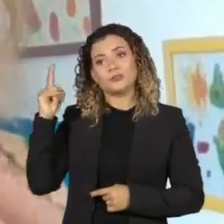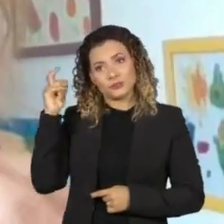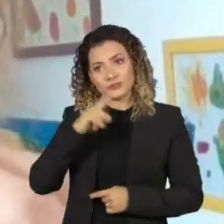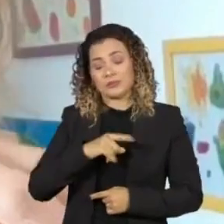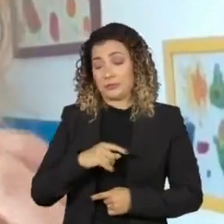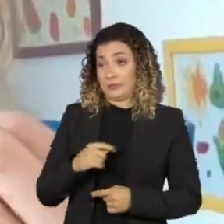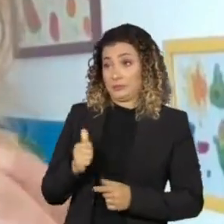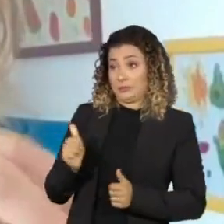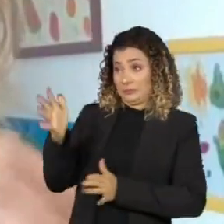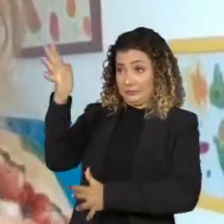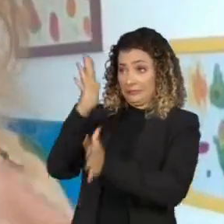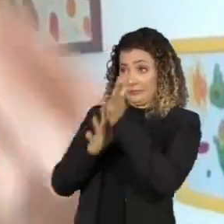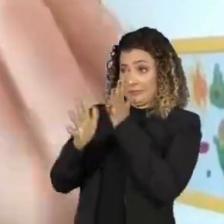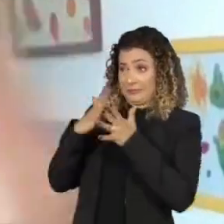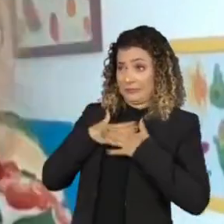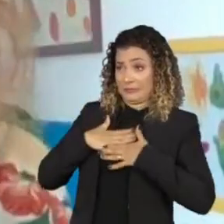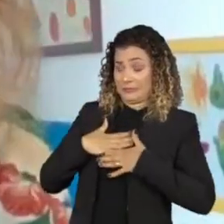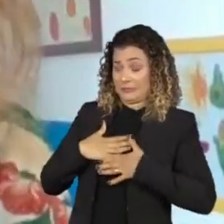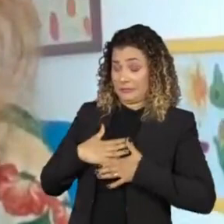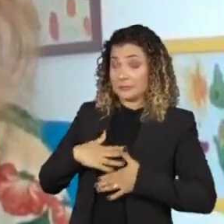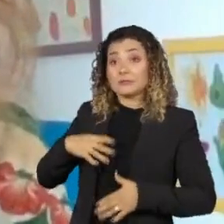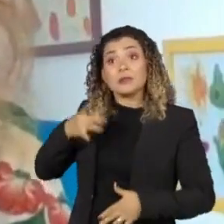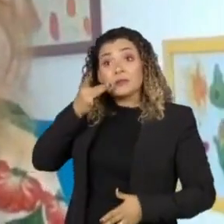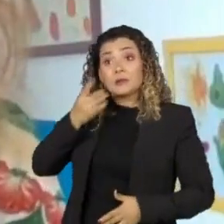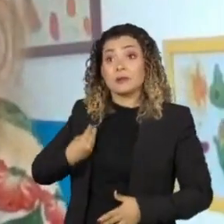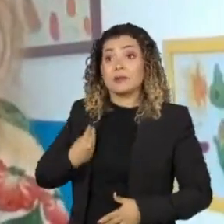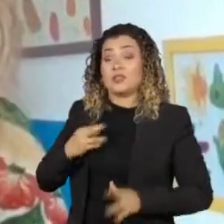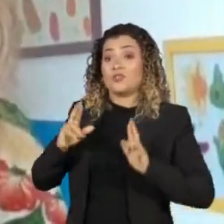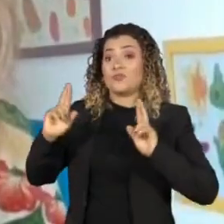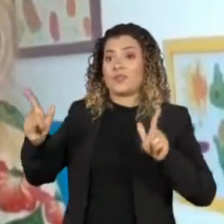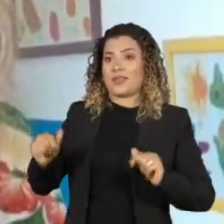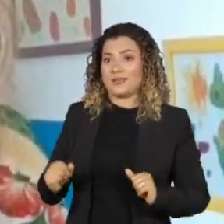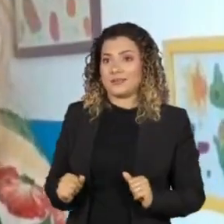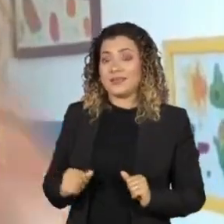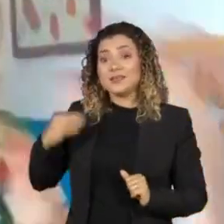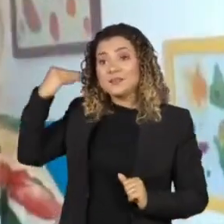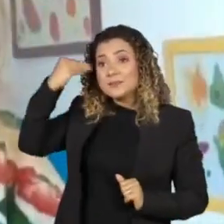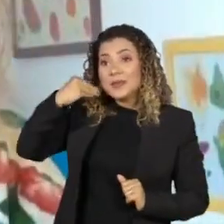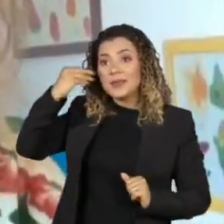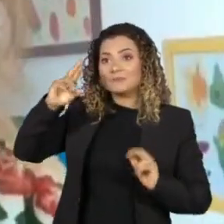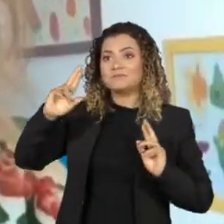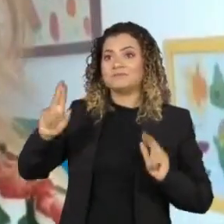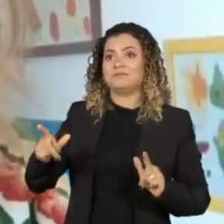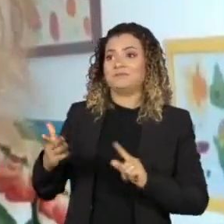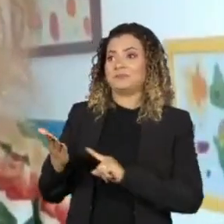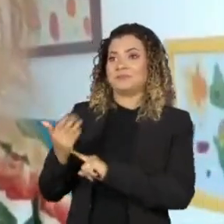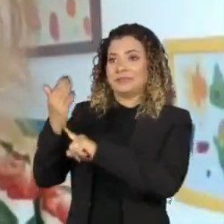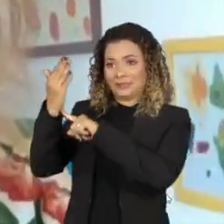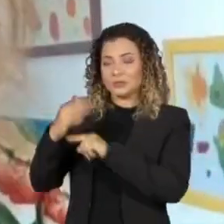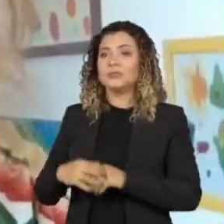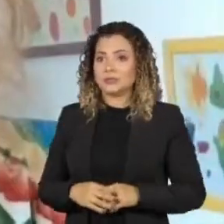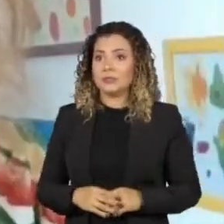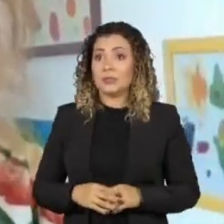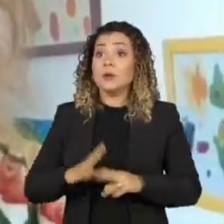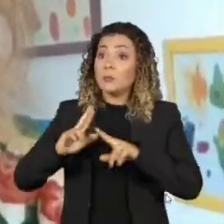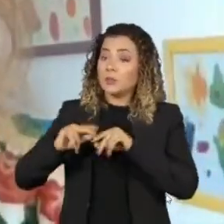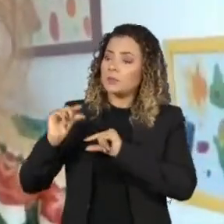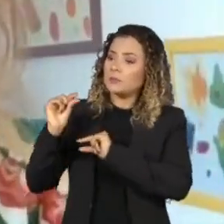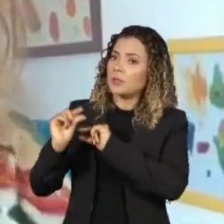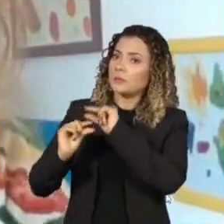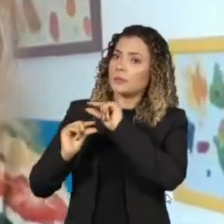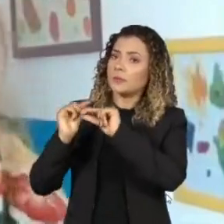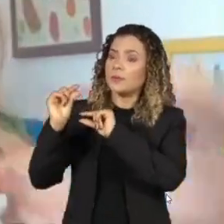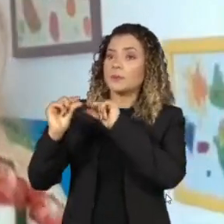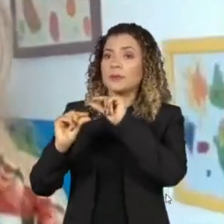também mudou a experiência do presencial, não só a experiência da tecnologia. Então, aos poucos, a gente